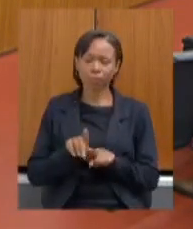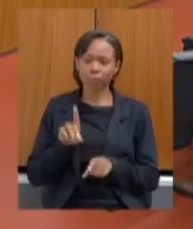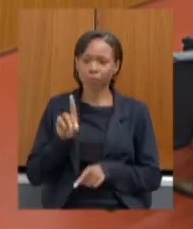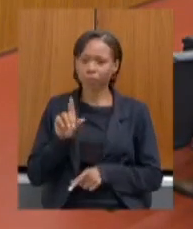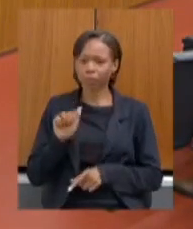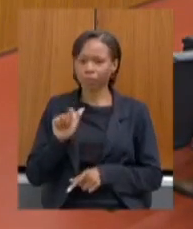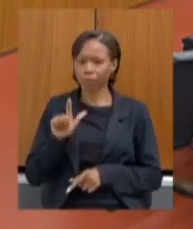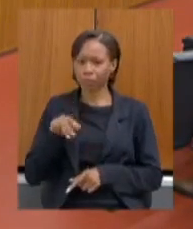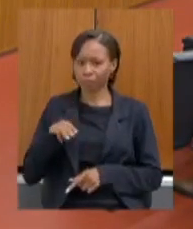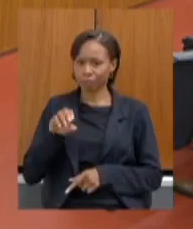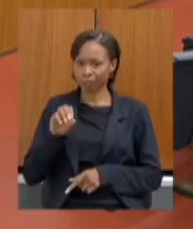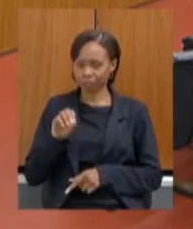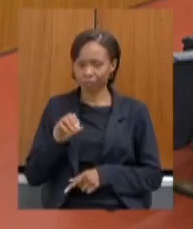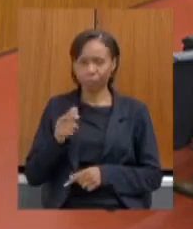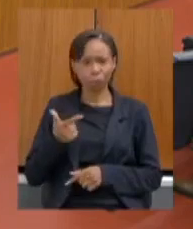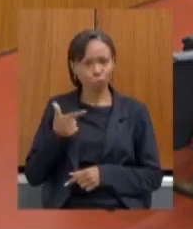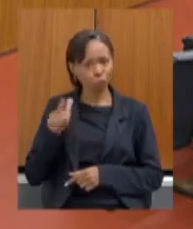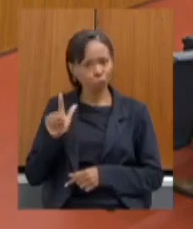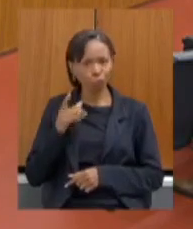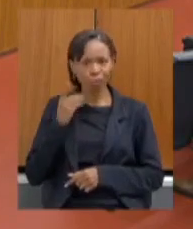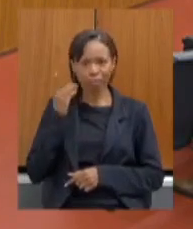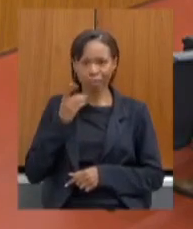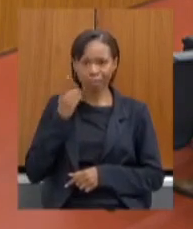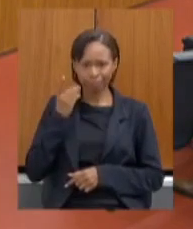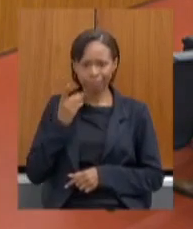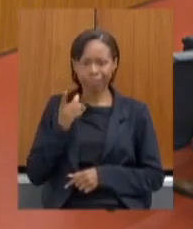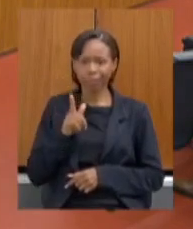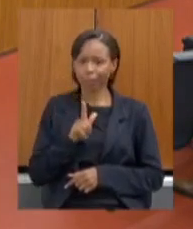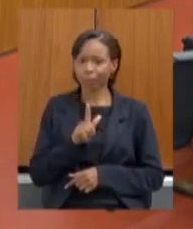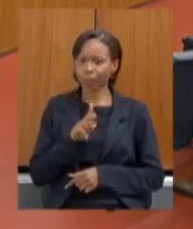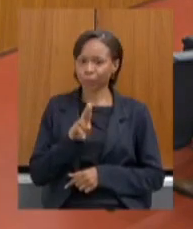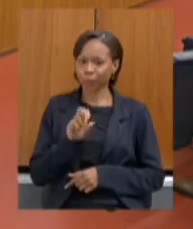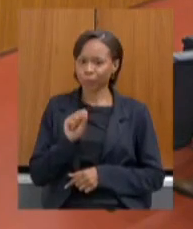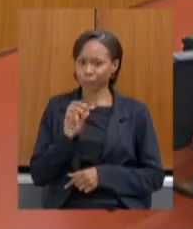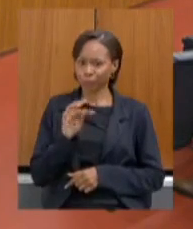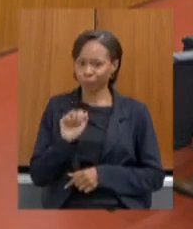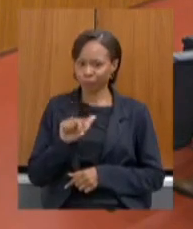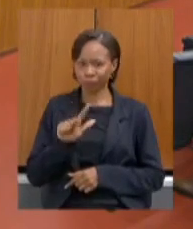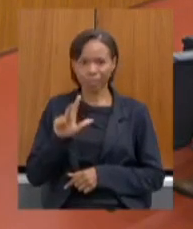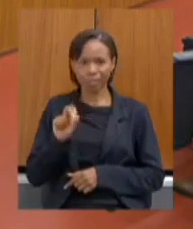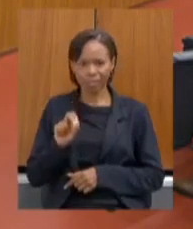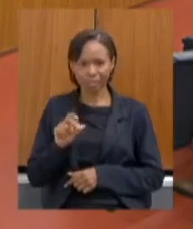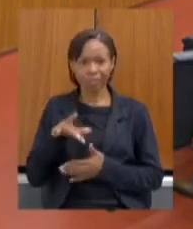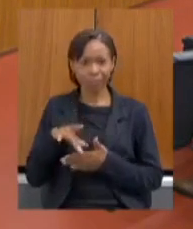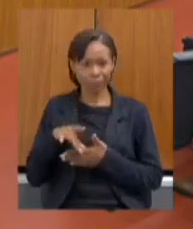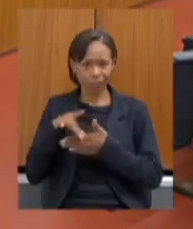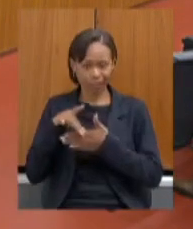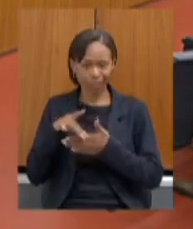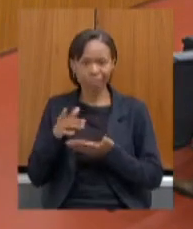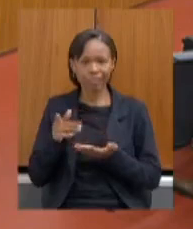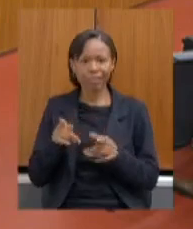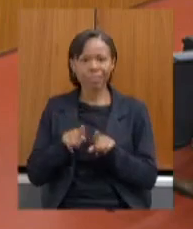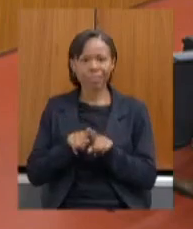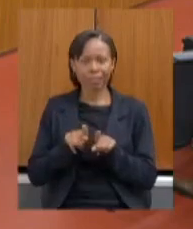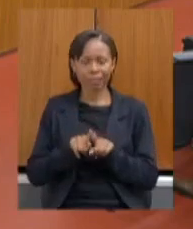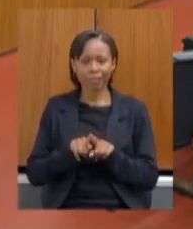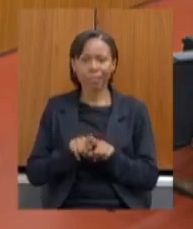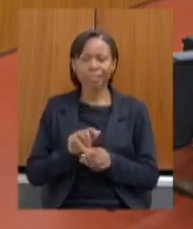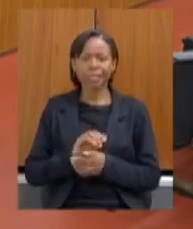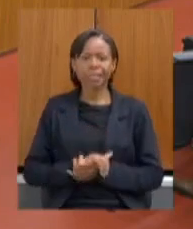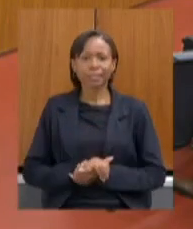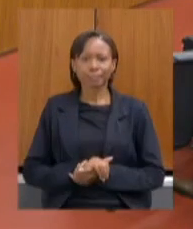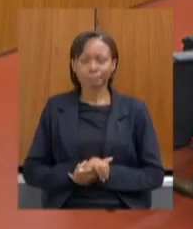também cumprimentar os demais, Claudinho, o Gustavo, o nosso líder, o deputado Gustavo Aladares,